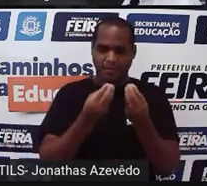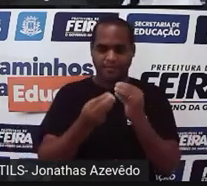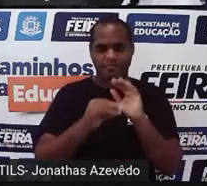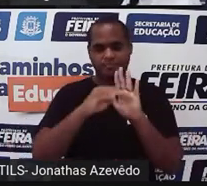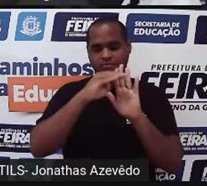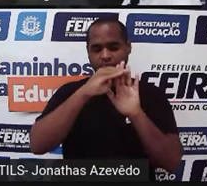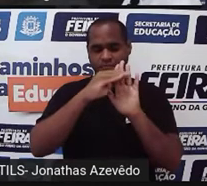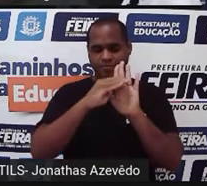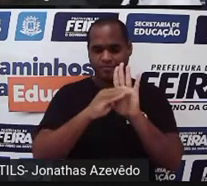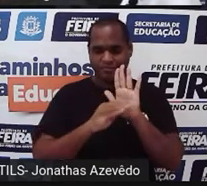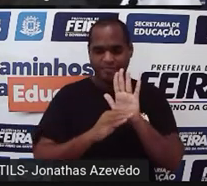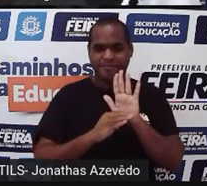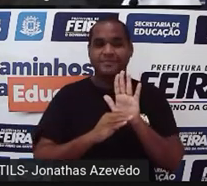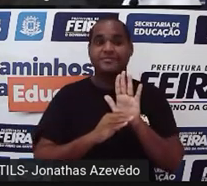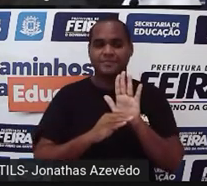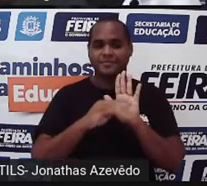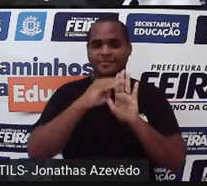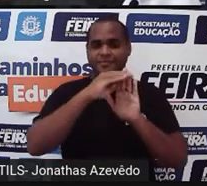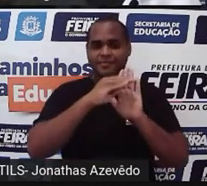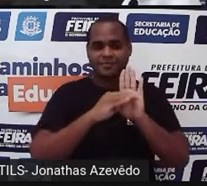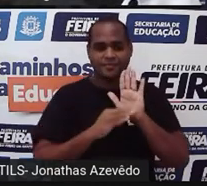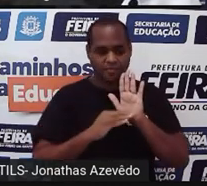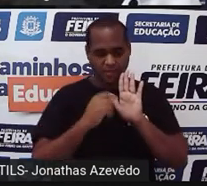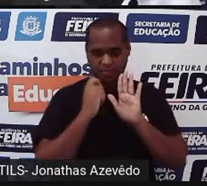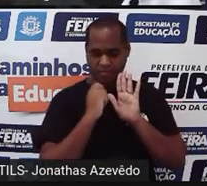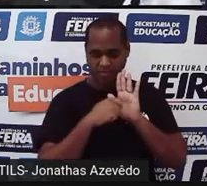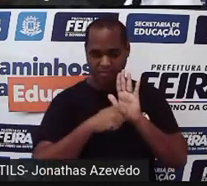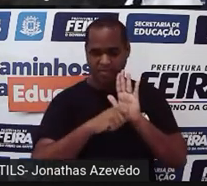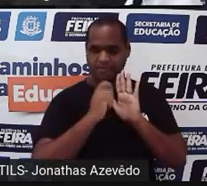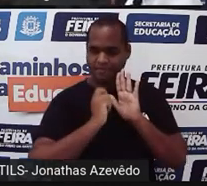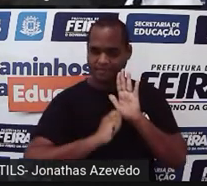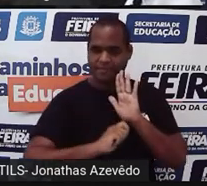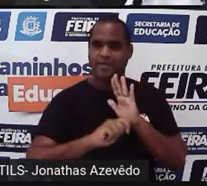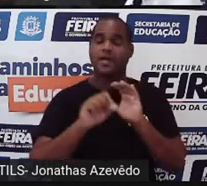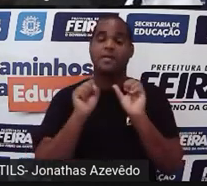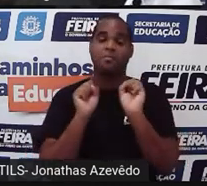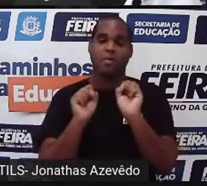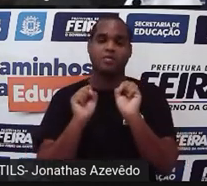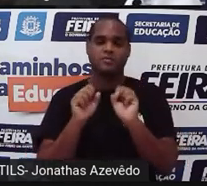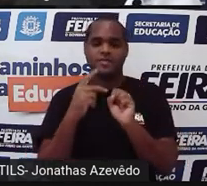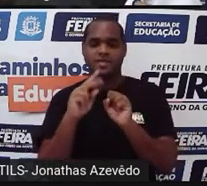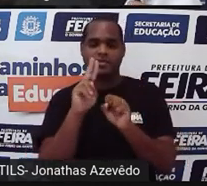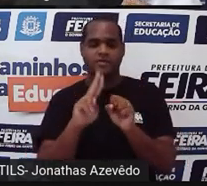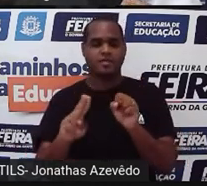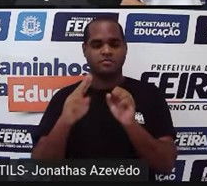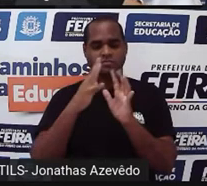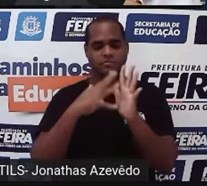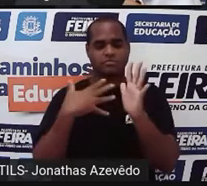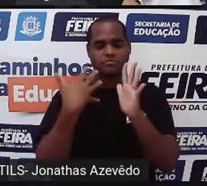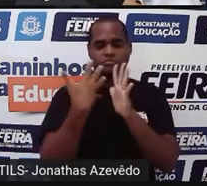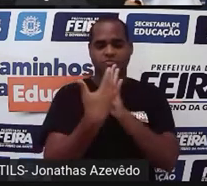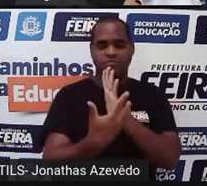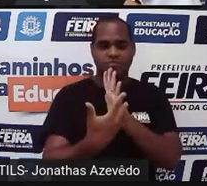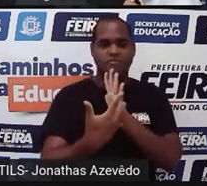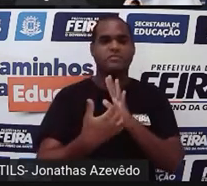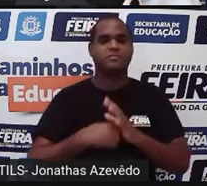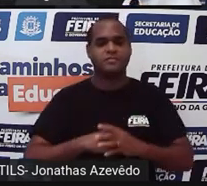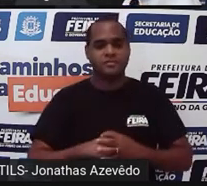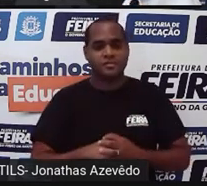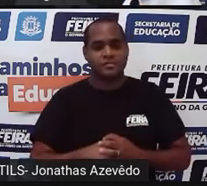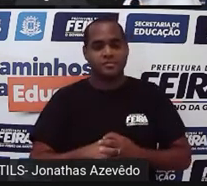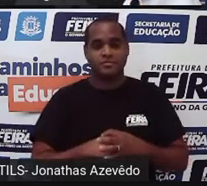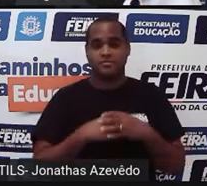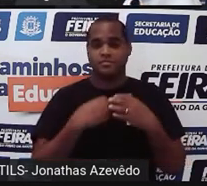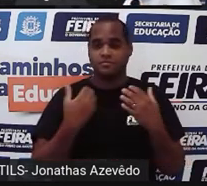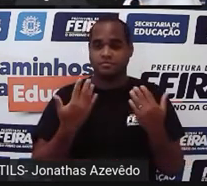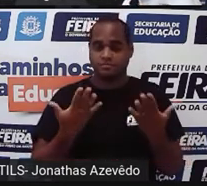lista, faz uma lista com aquelas anotações. A gente pode usar uma tabela, tá bom?